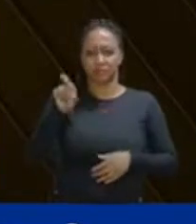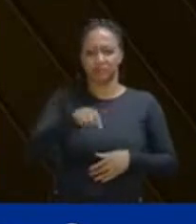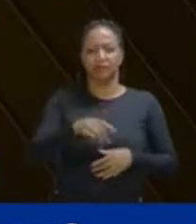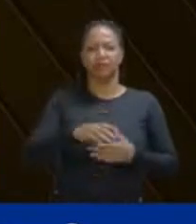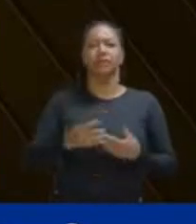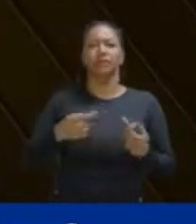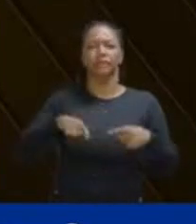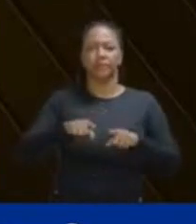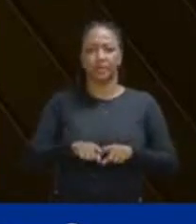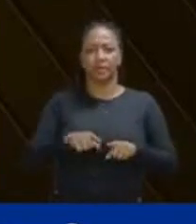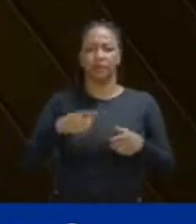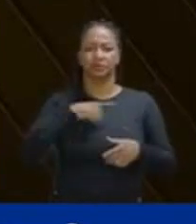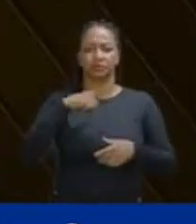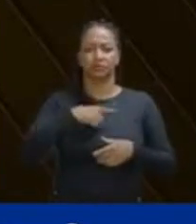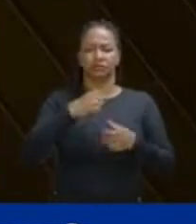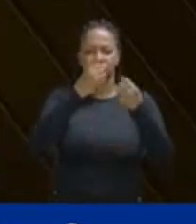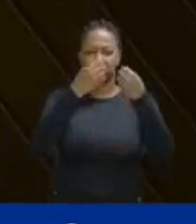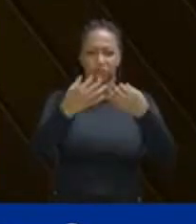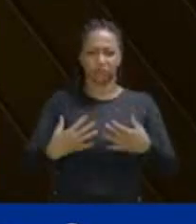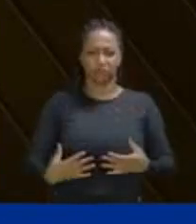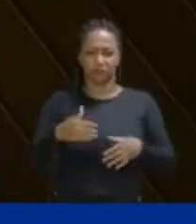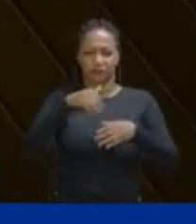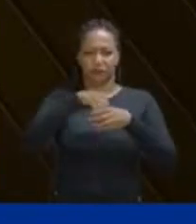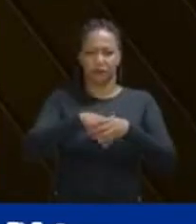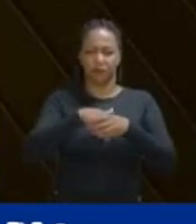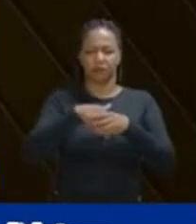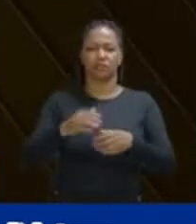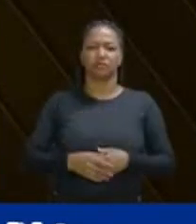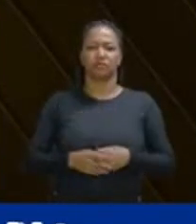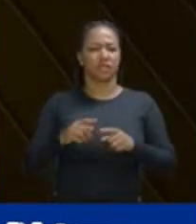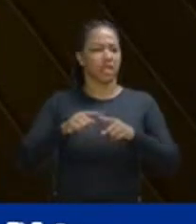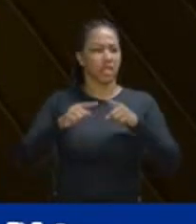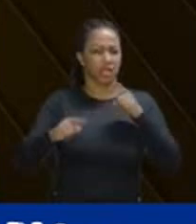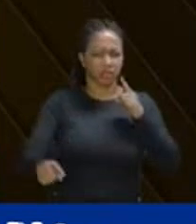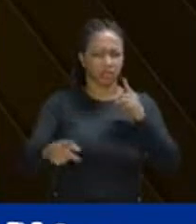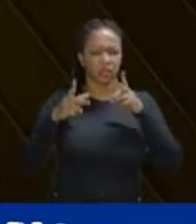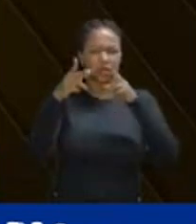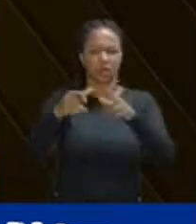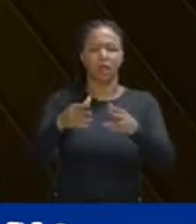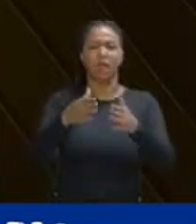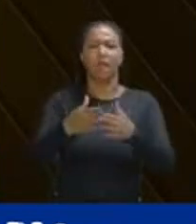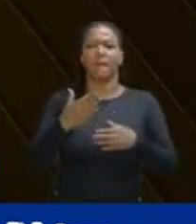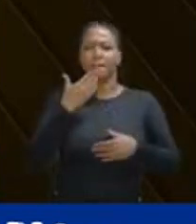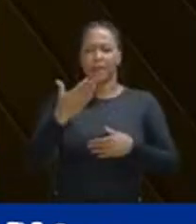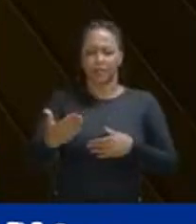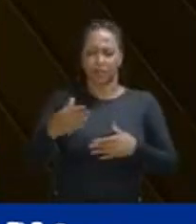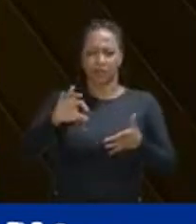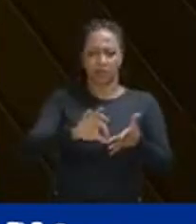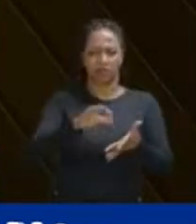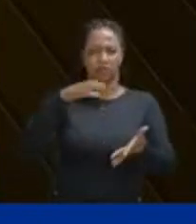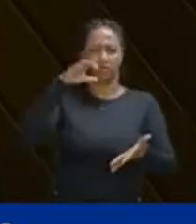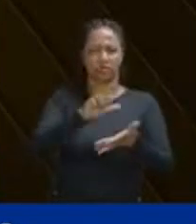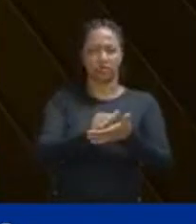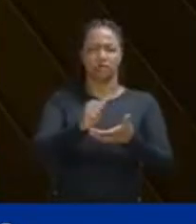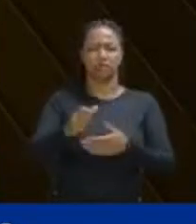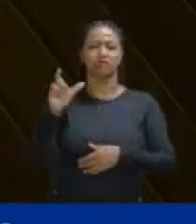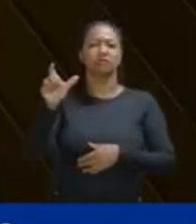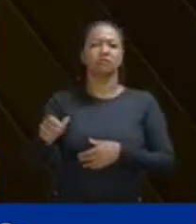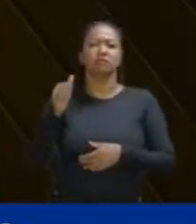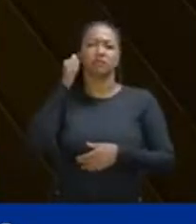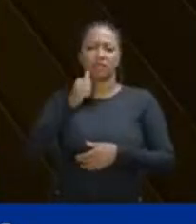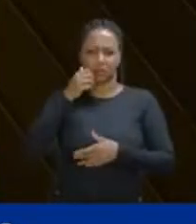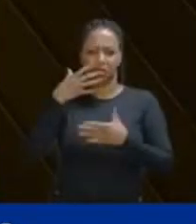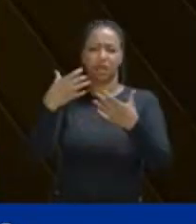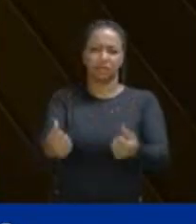sentido, eu cito a jurisprudência que consta do meu voto. Rejeito igualmente o pedido para que o registro de candidatura da recorrente